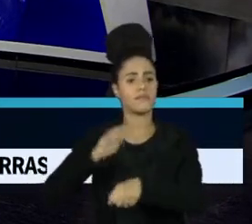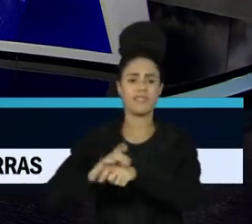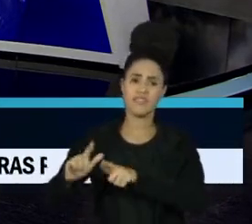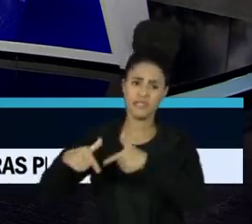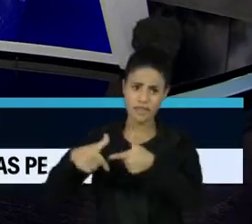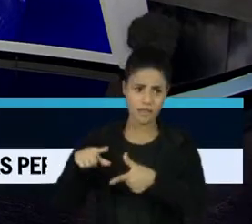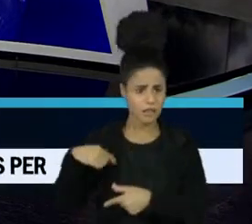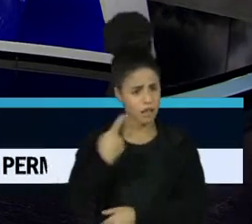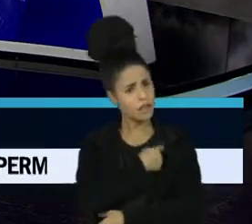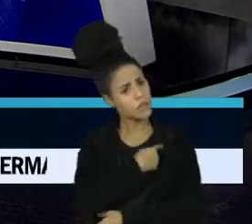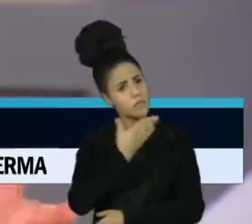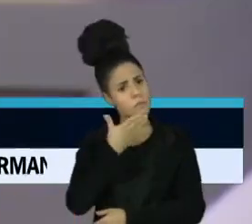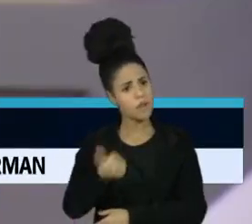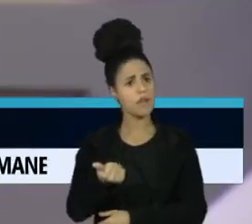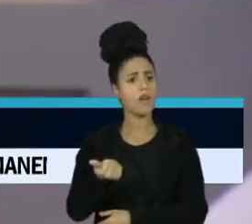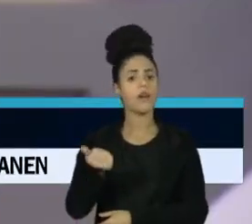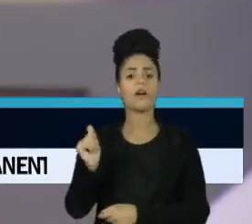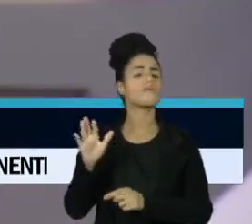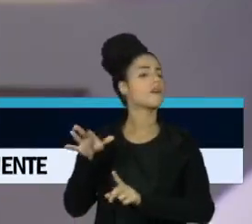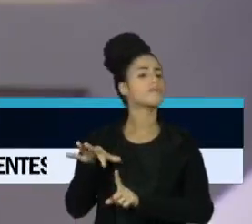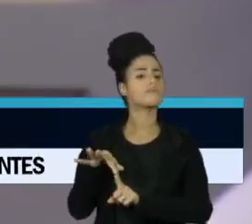para que a gente realmente seja protagonista